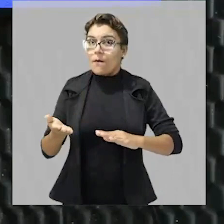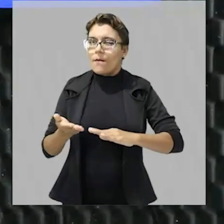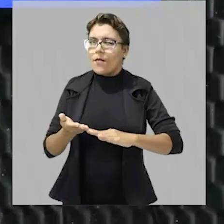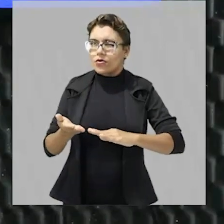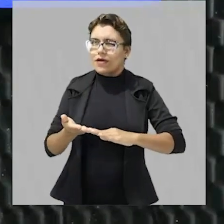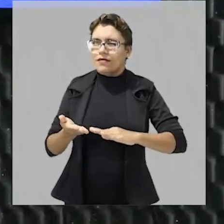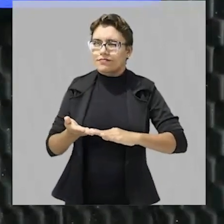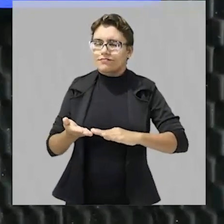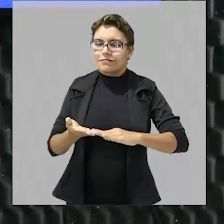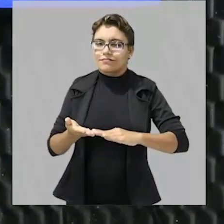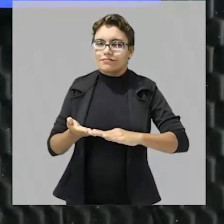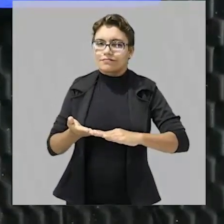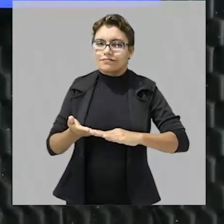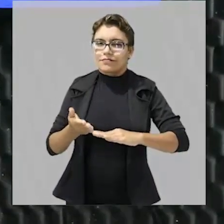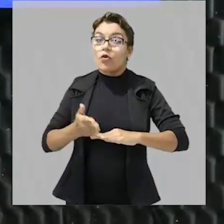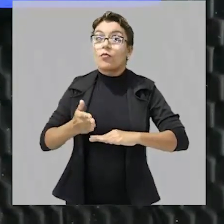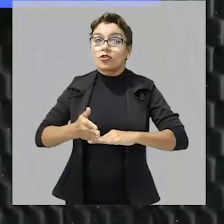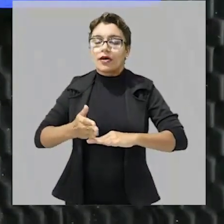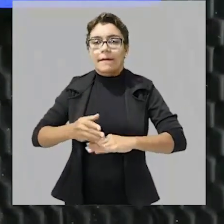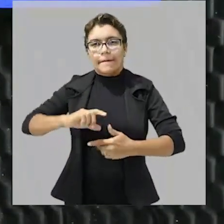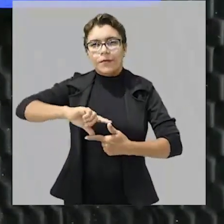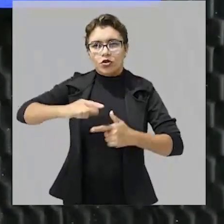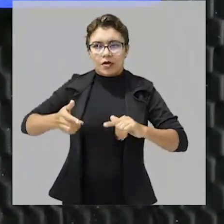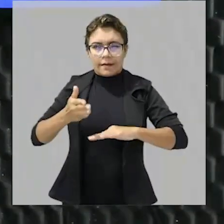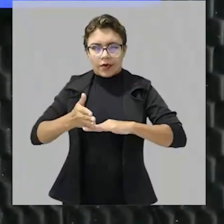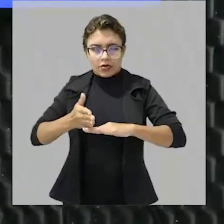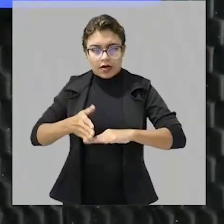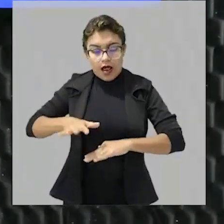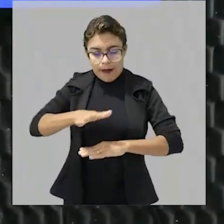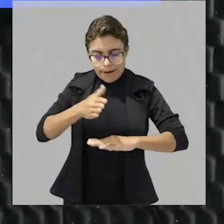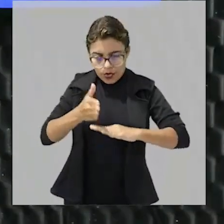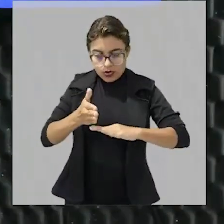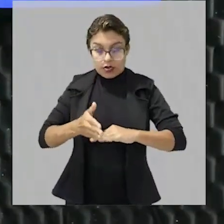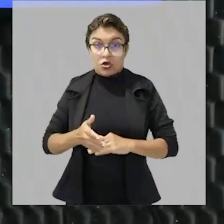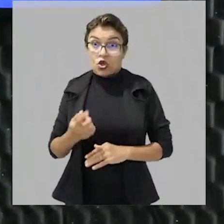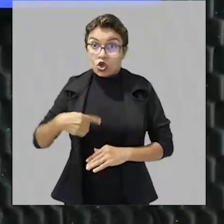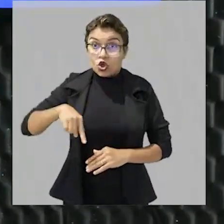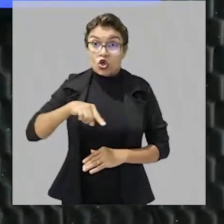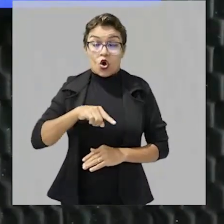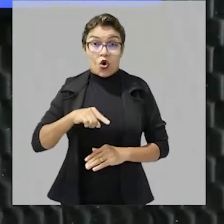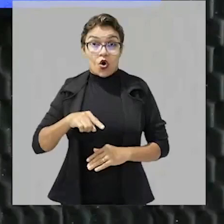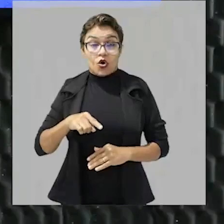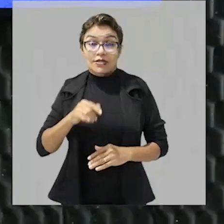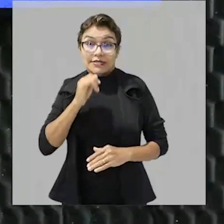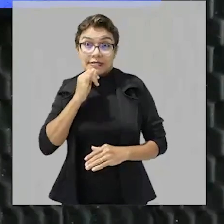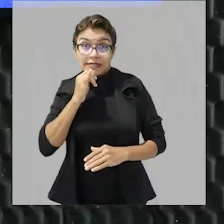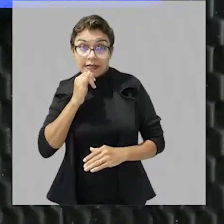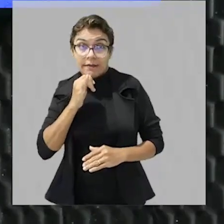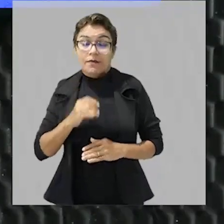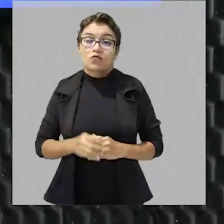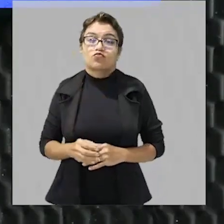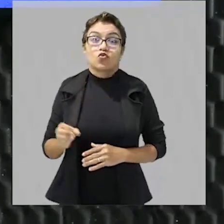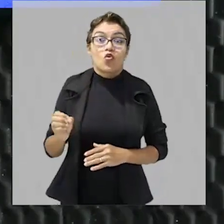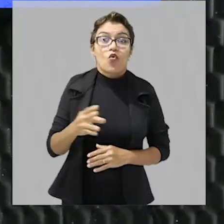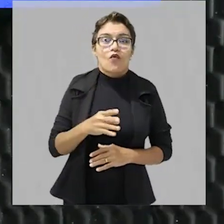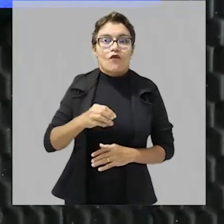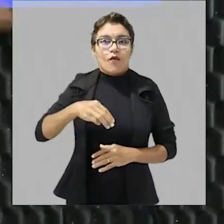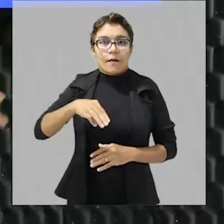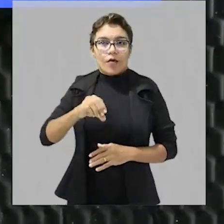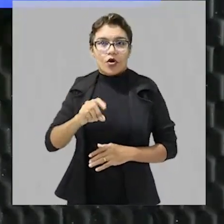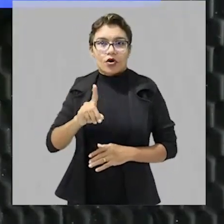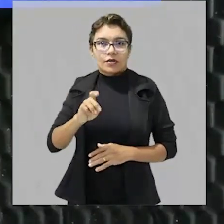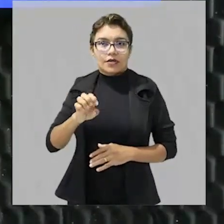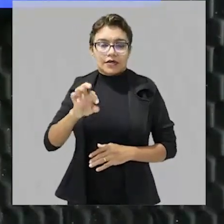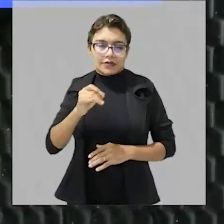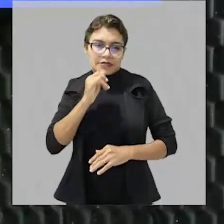40 mil anos, tem esse pessoal aqui, né? Os neandertais desapareceram há 40 mil anos, mas deixaram essa herança aí